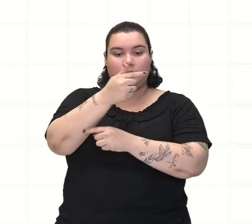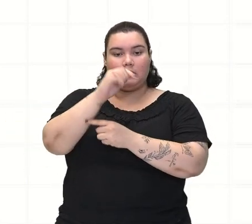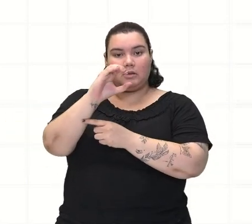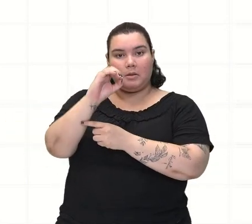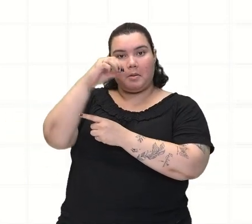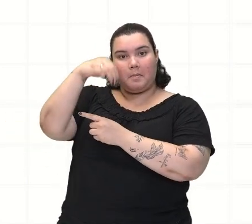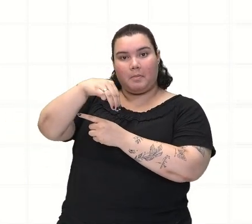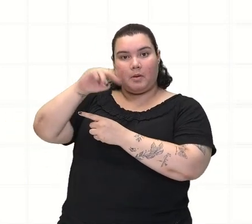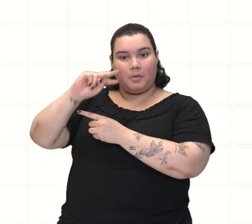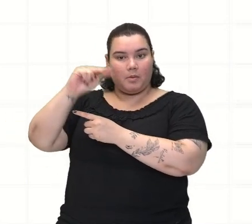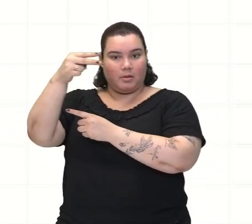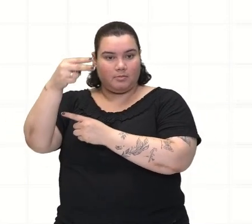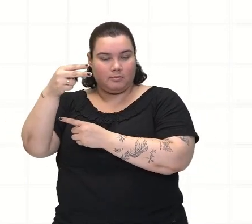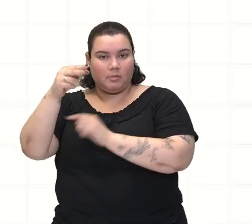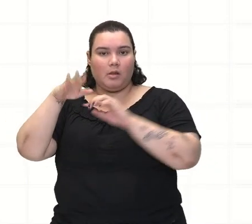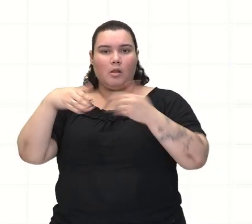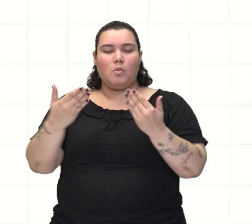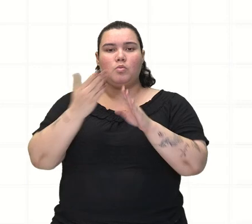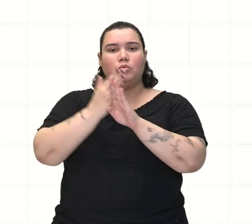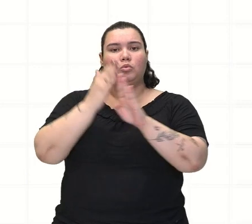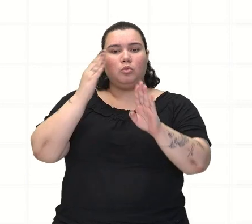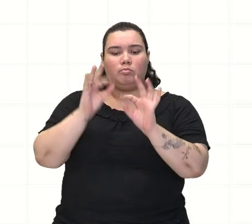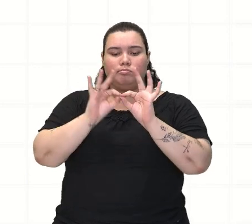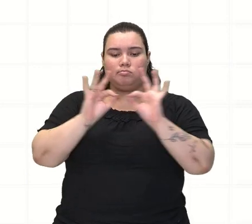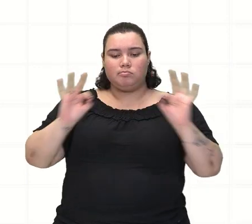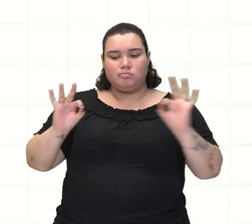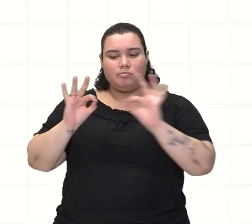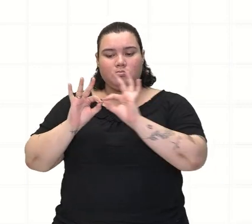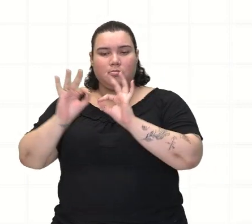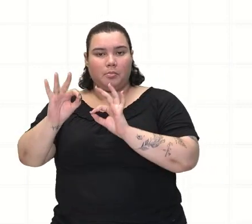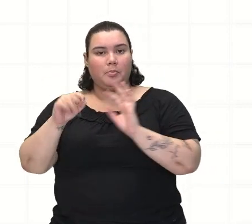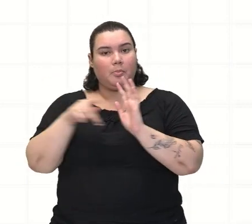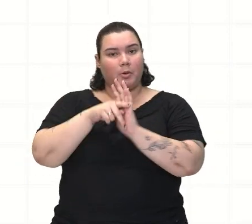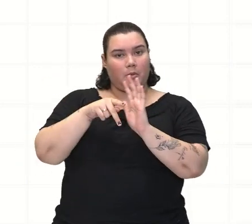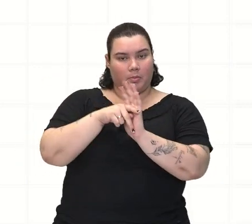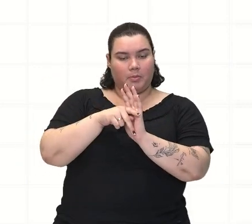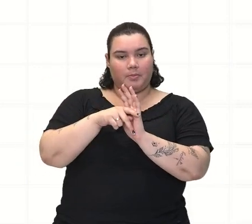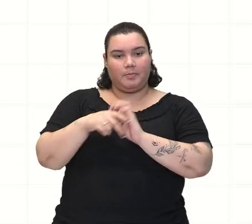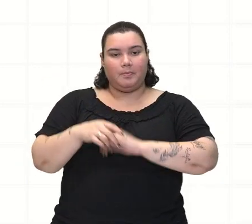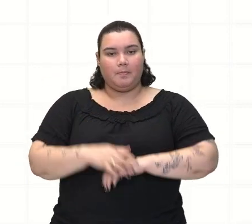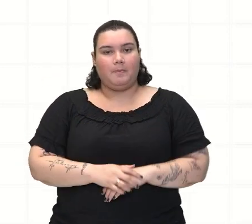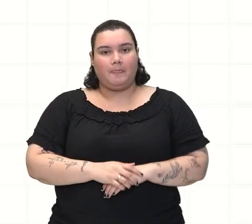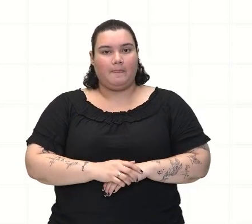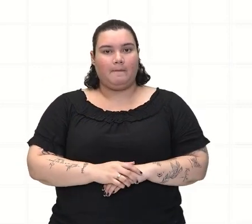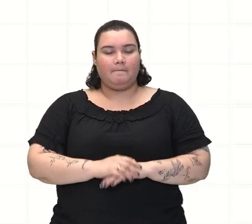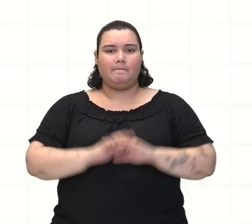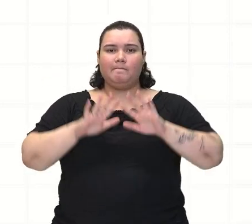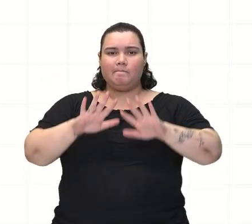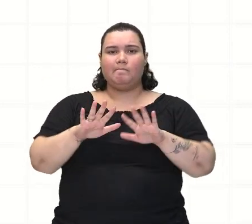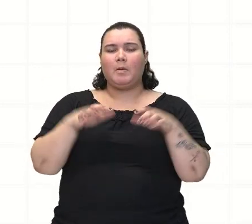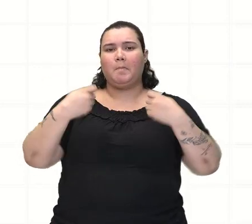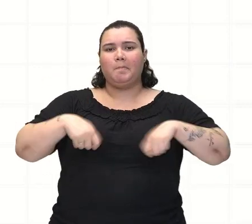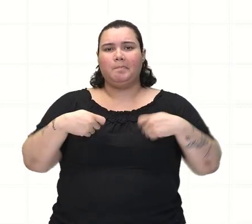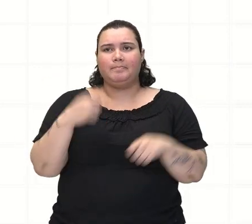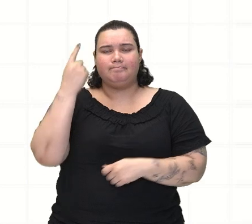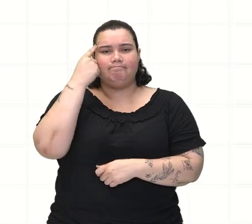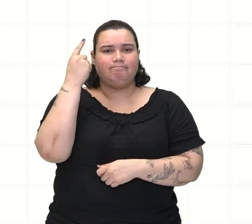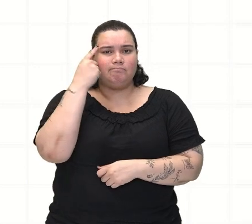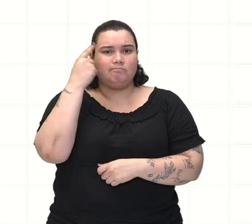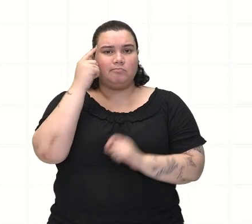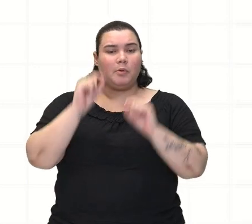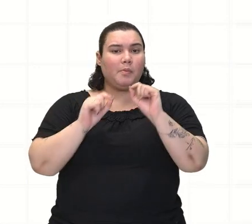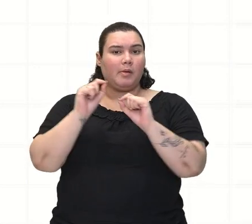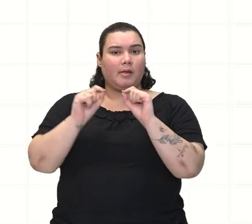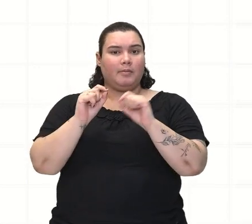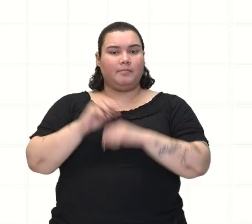quadrados. Determine as dimensões do tanque. Então, eu tenho que pensar aqui, ó.